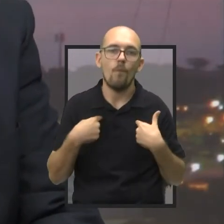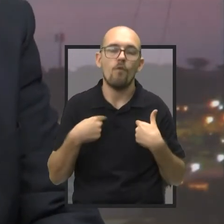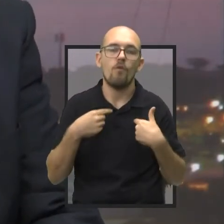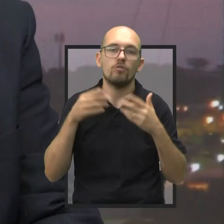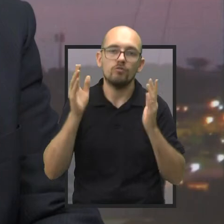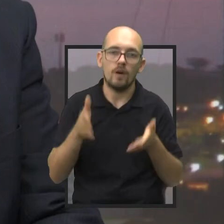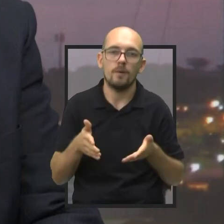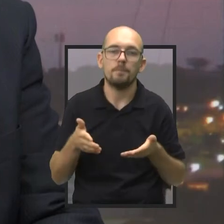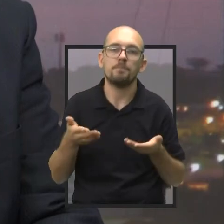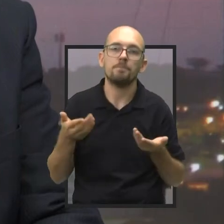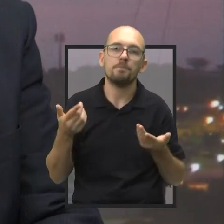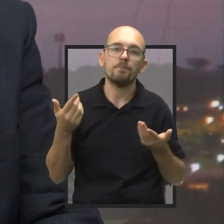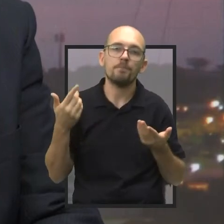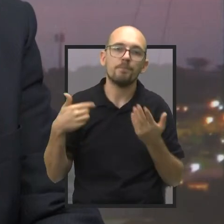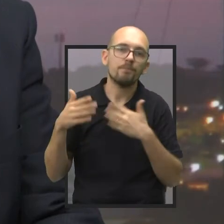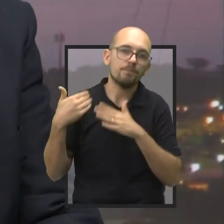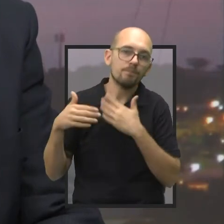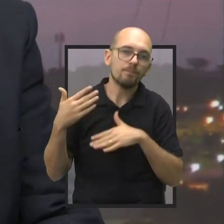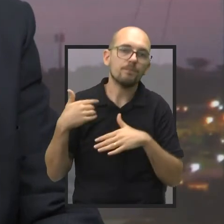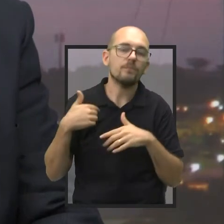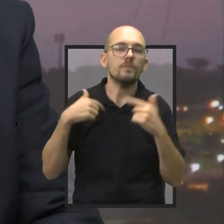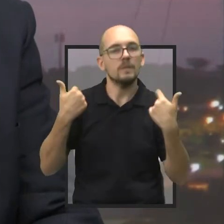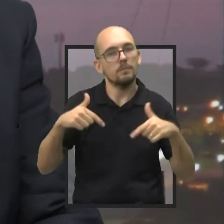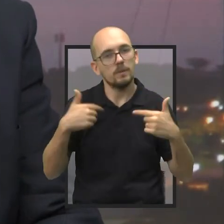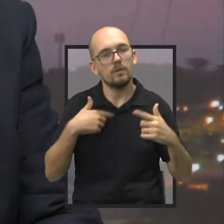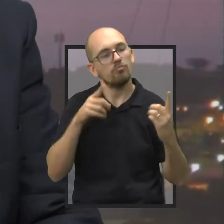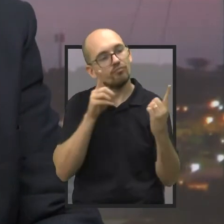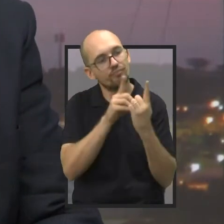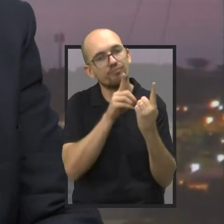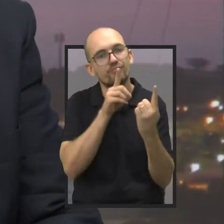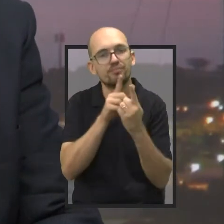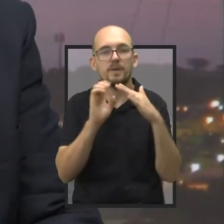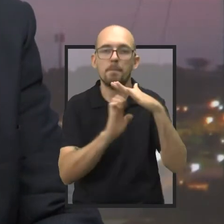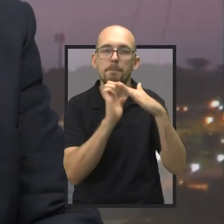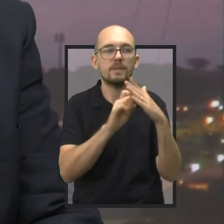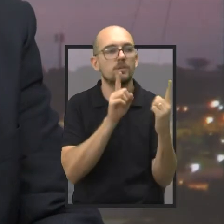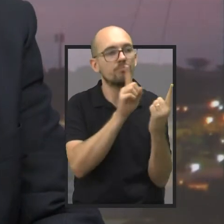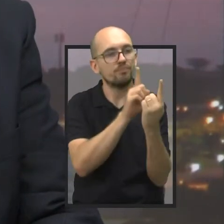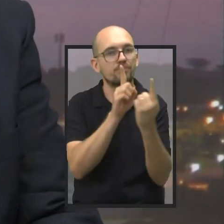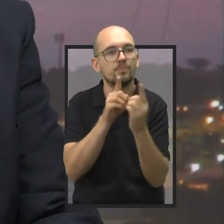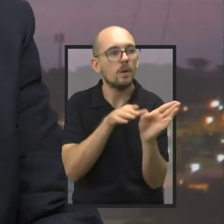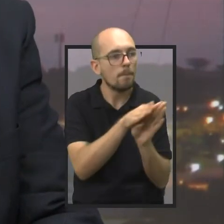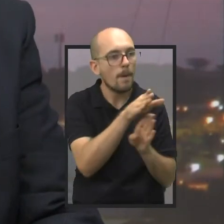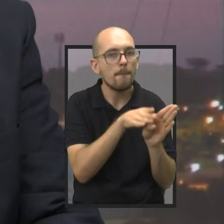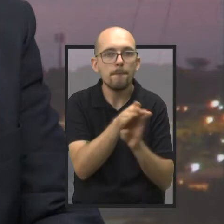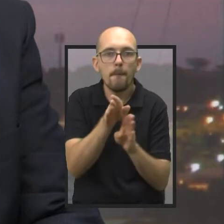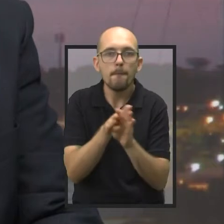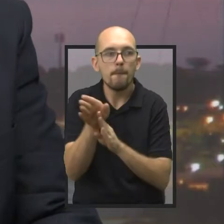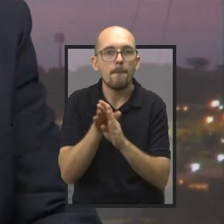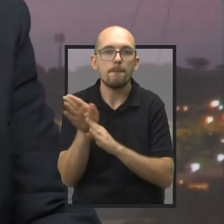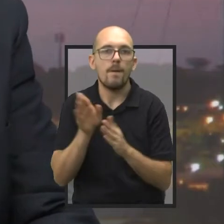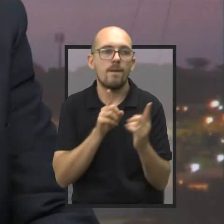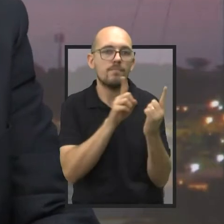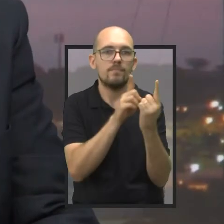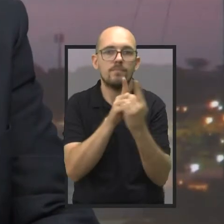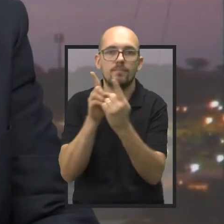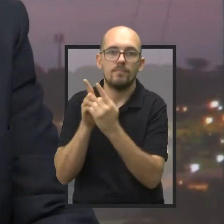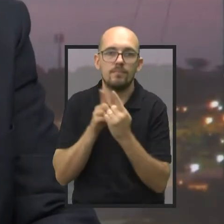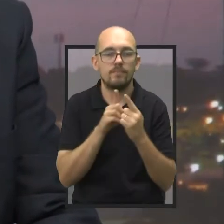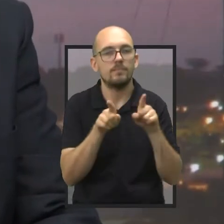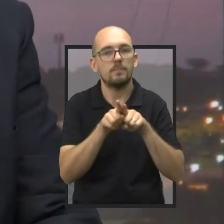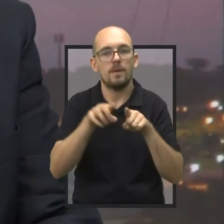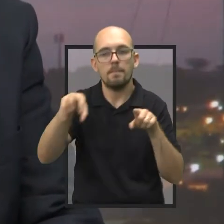fui, né, consultor, né, de organizações de saúde aqui